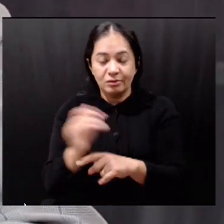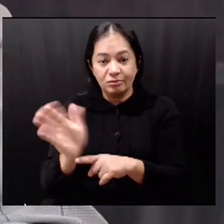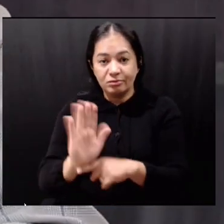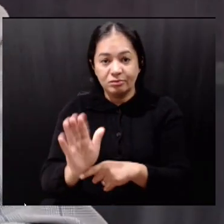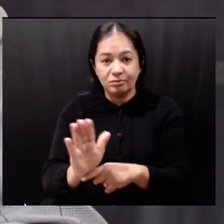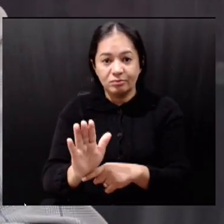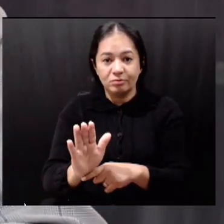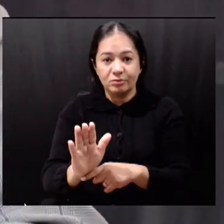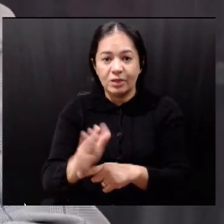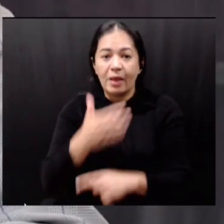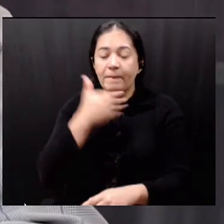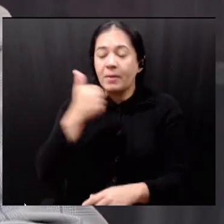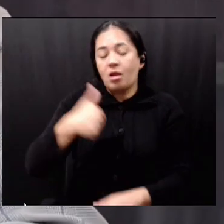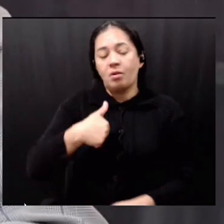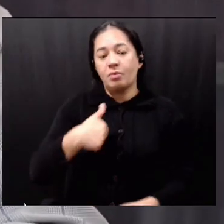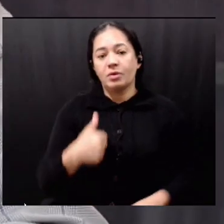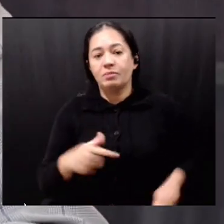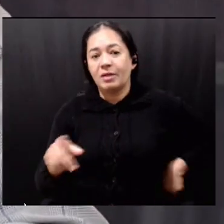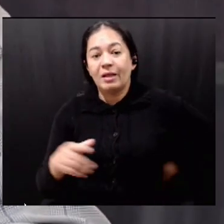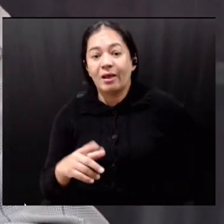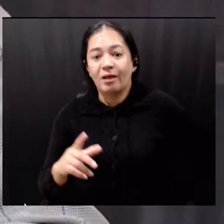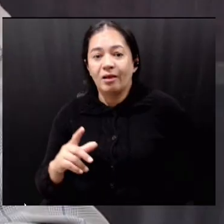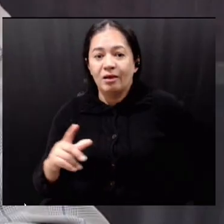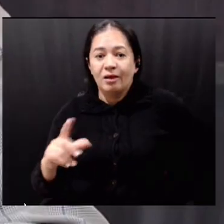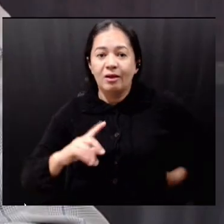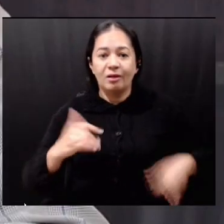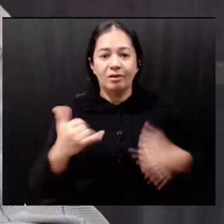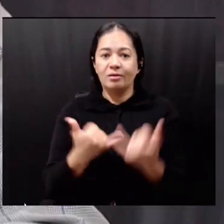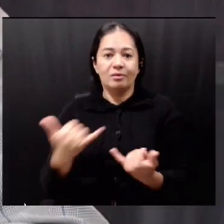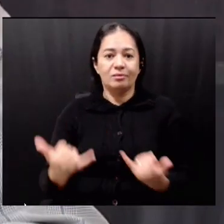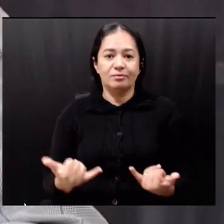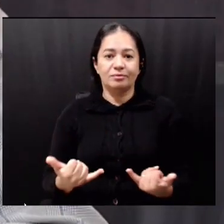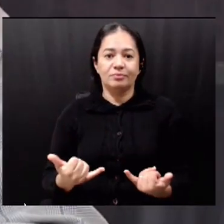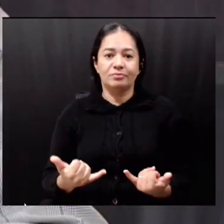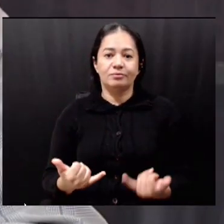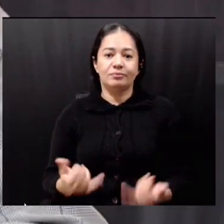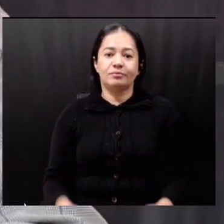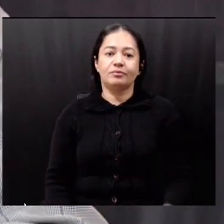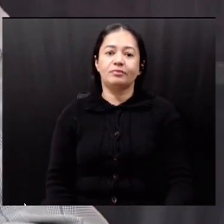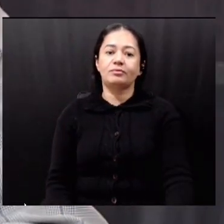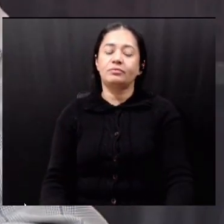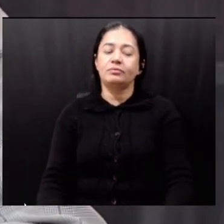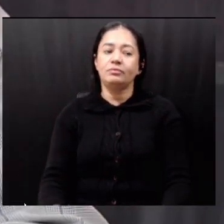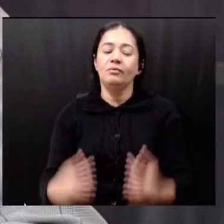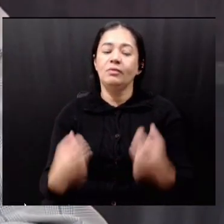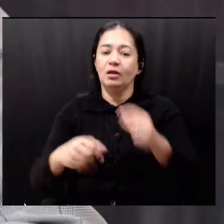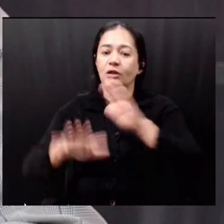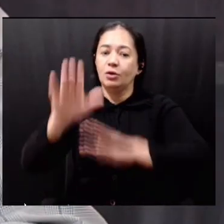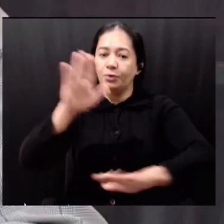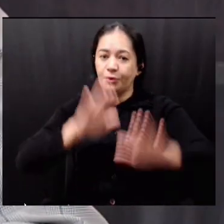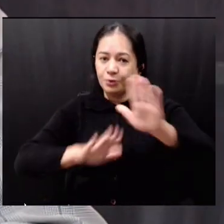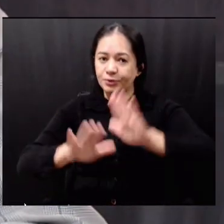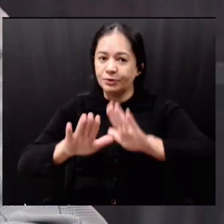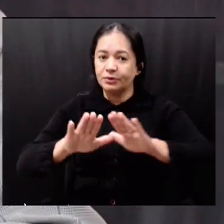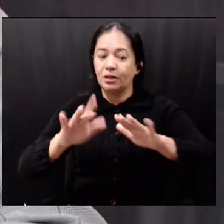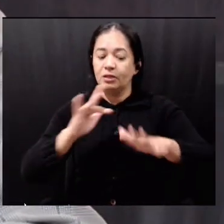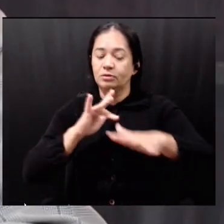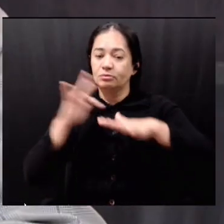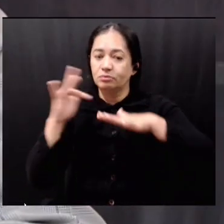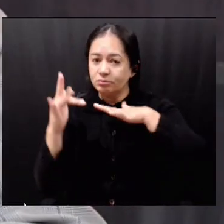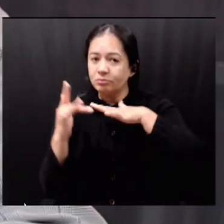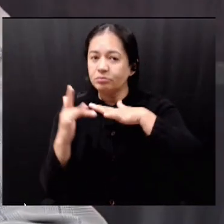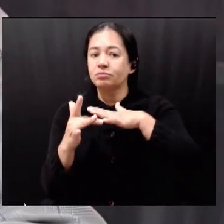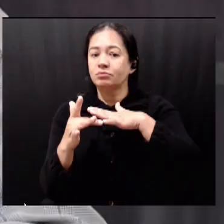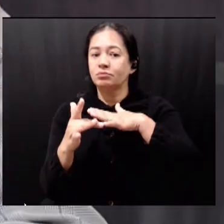pra mim. Ali tem diversão, ali tem sentido, né? Então, tem que tomar muito cuidado mesmo. As redes sociais, ali o cyberbullying, né? Quando a